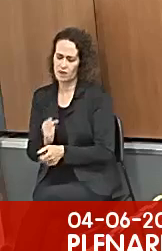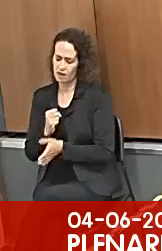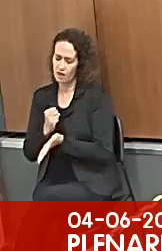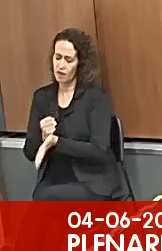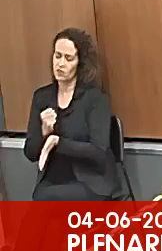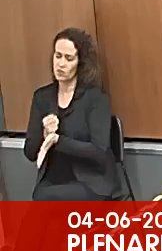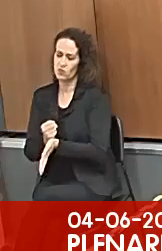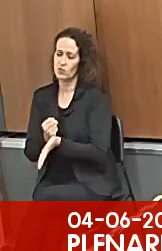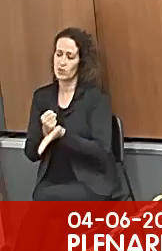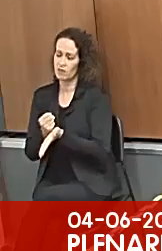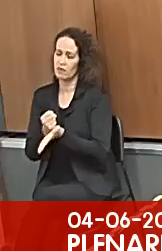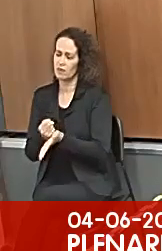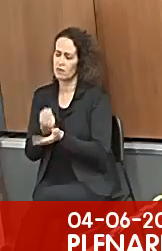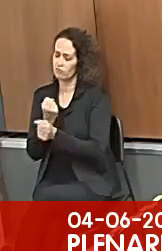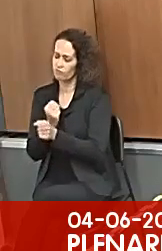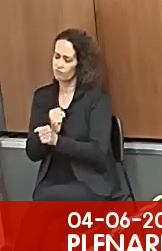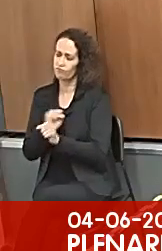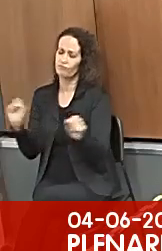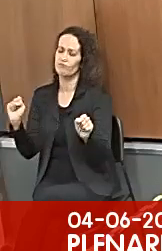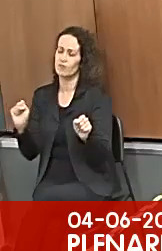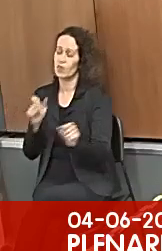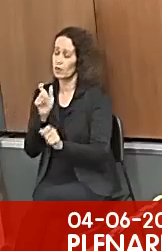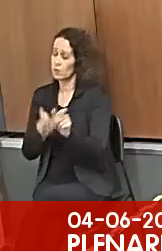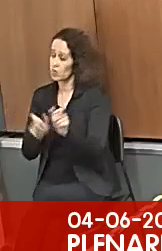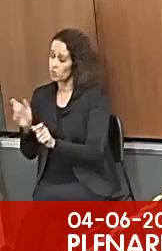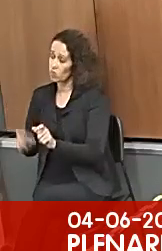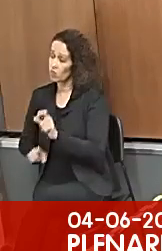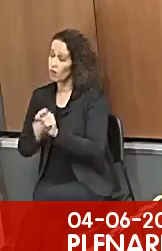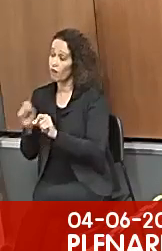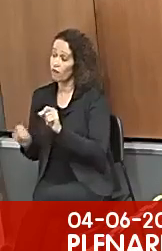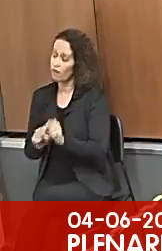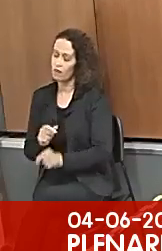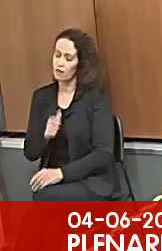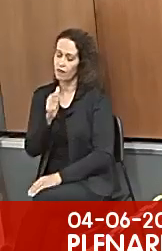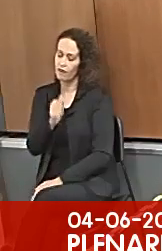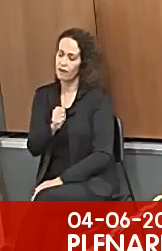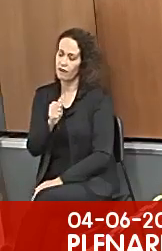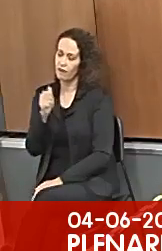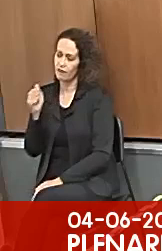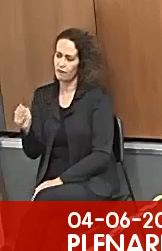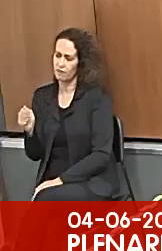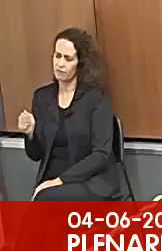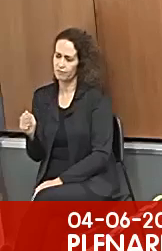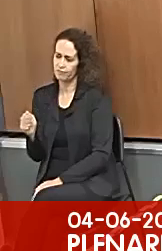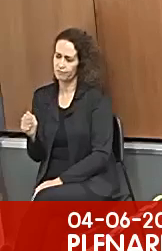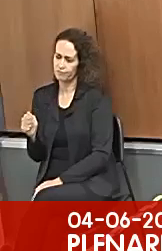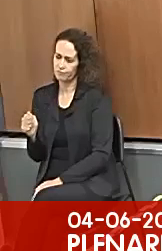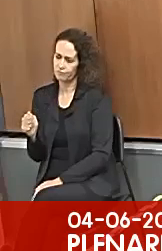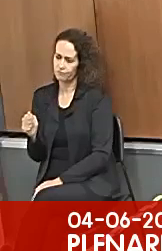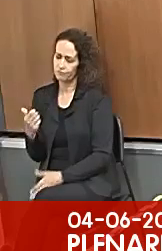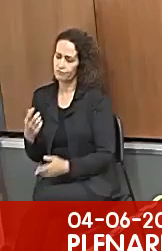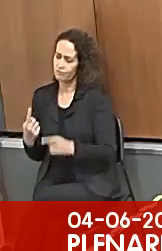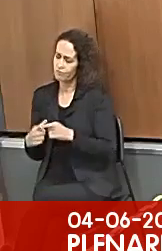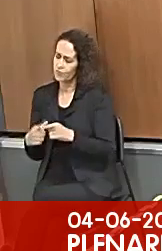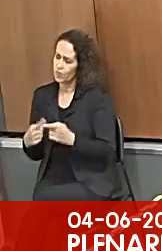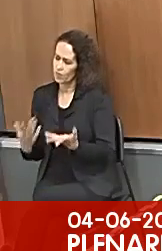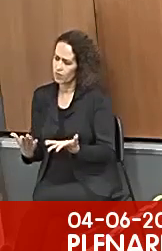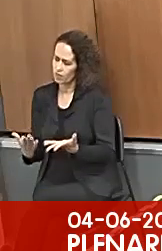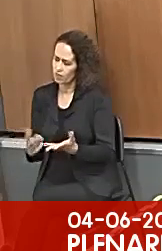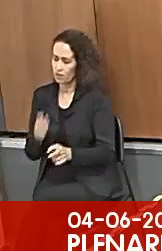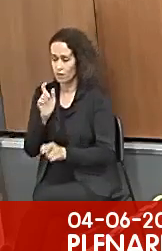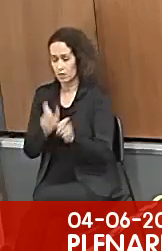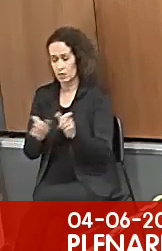cumprimento daquilo que se propõe a fazer, é o AA. O AA. Por quê? Porque as pessoas que vão para o